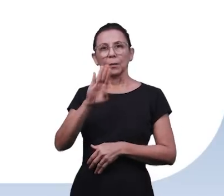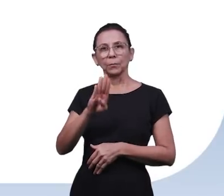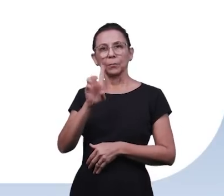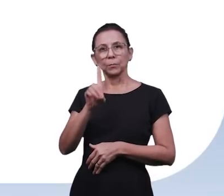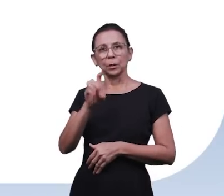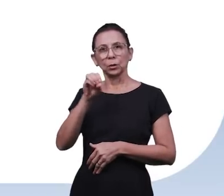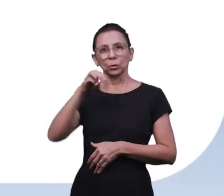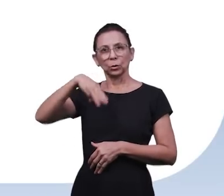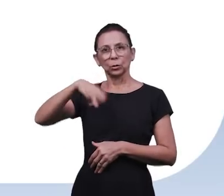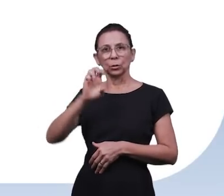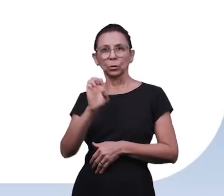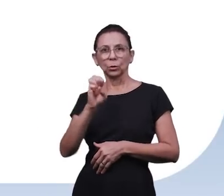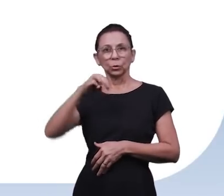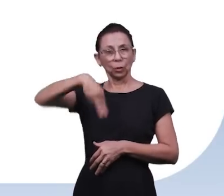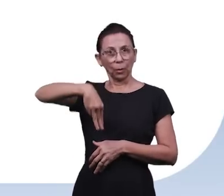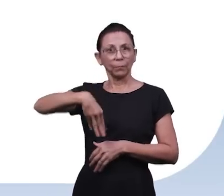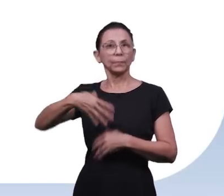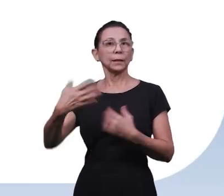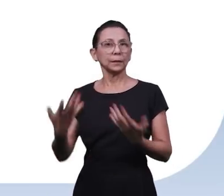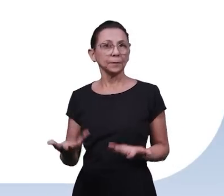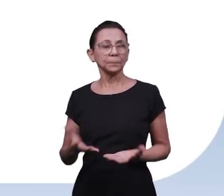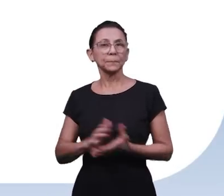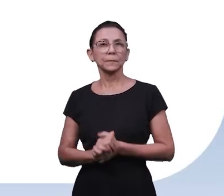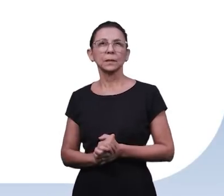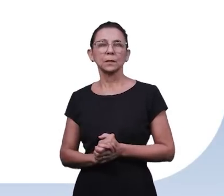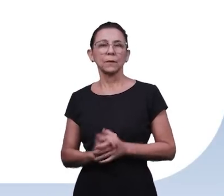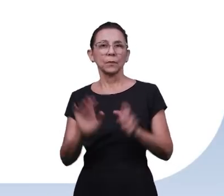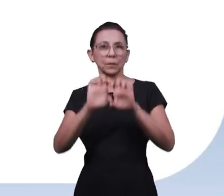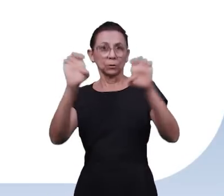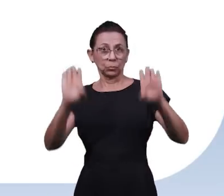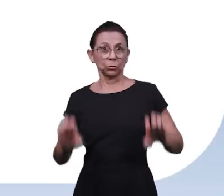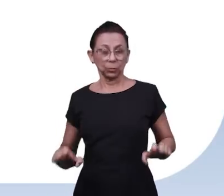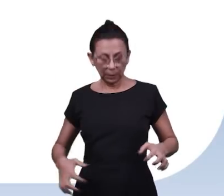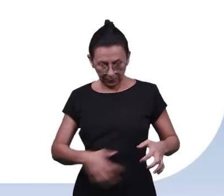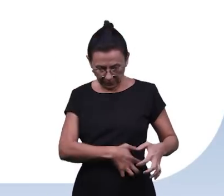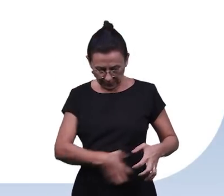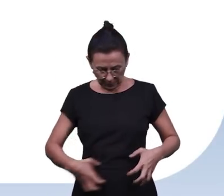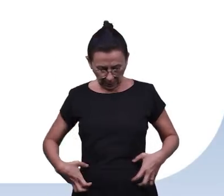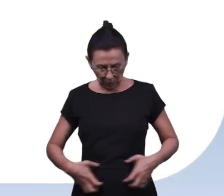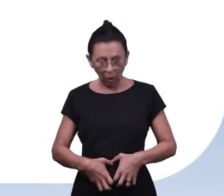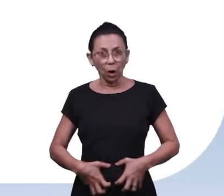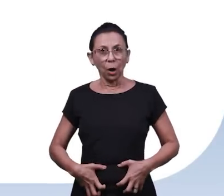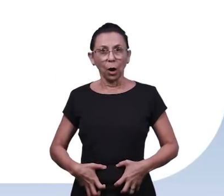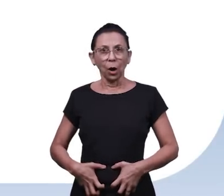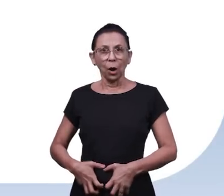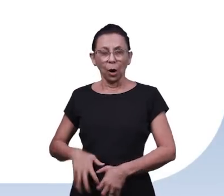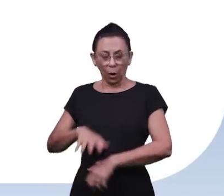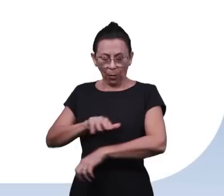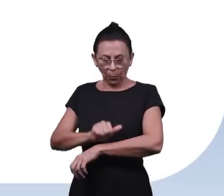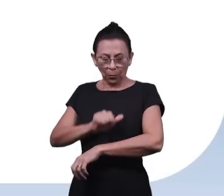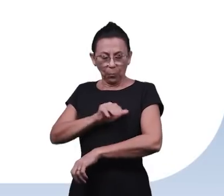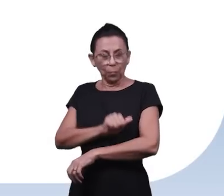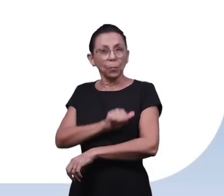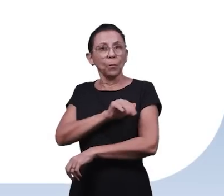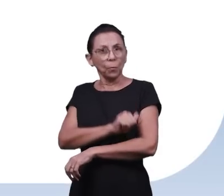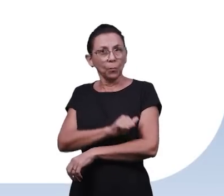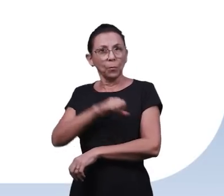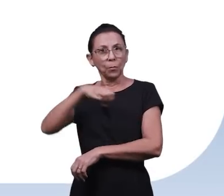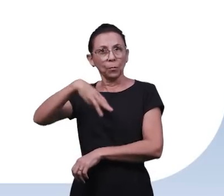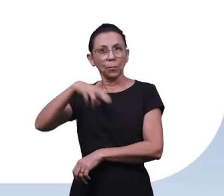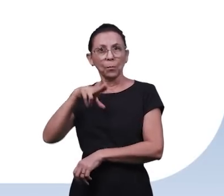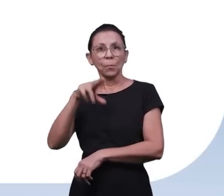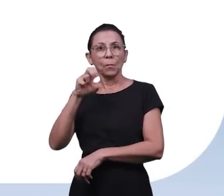anterior que nós vimos a estrutura muscular da região abdominal? Elas também participam, aquelas musculaturas também